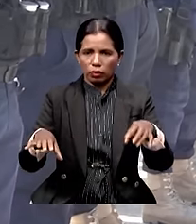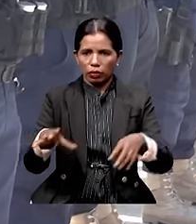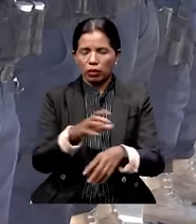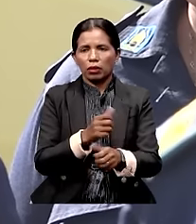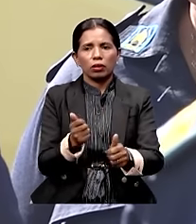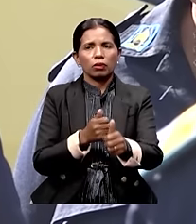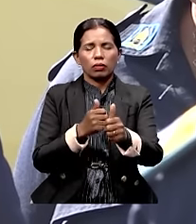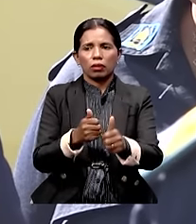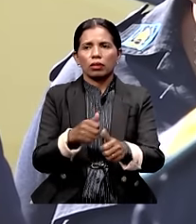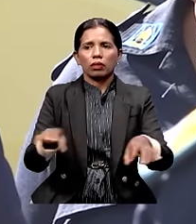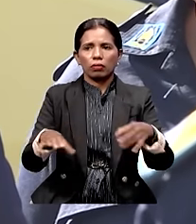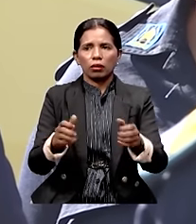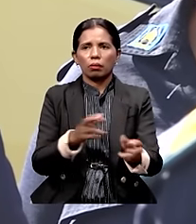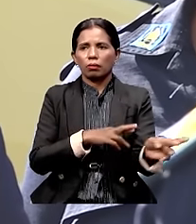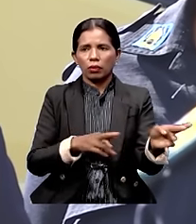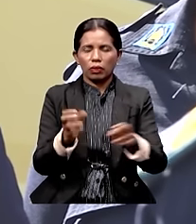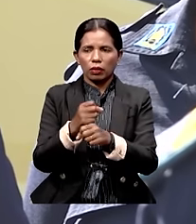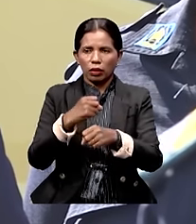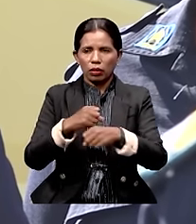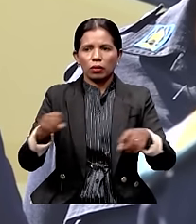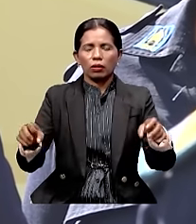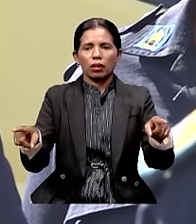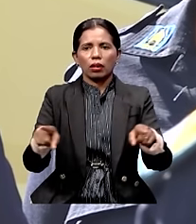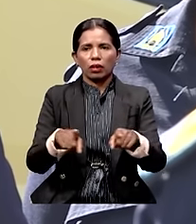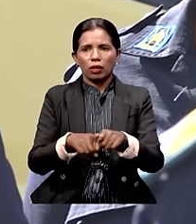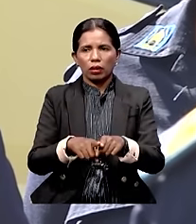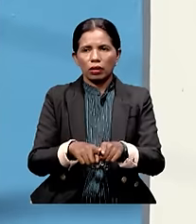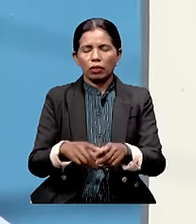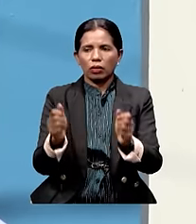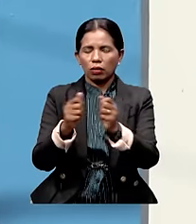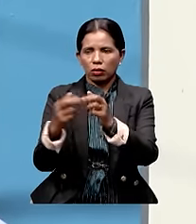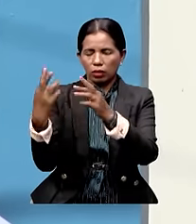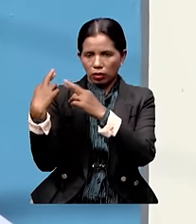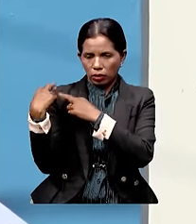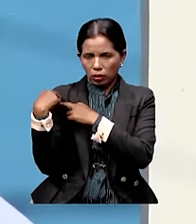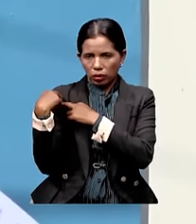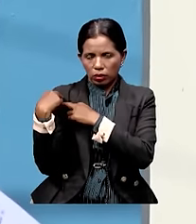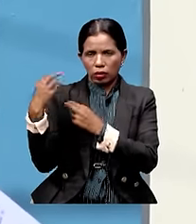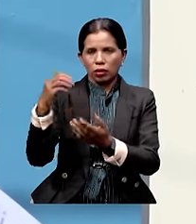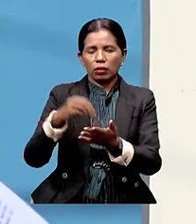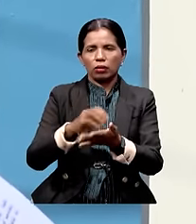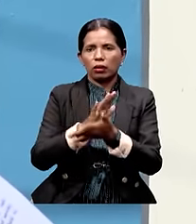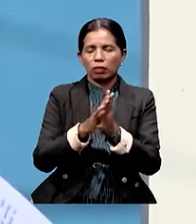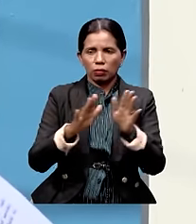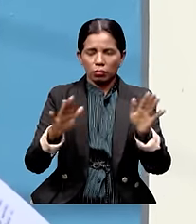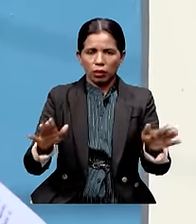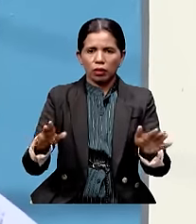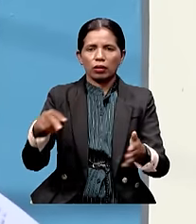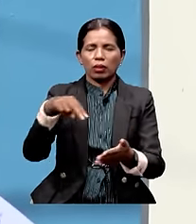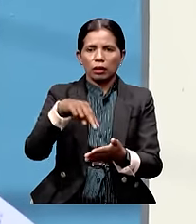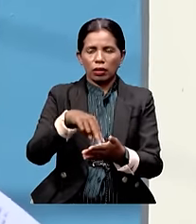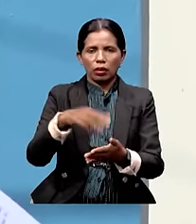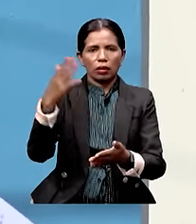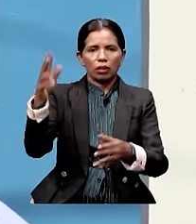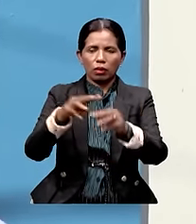atribui no pronto halau knar no misau ne ho responsabilidade ho di garante paz no estabilidade e